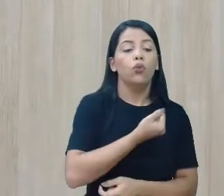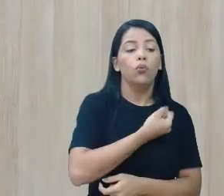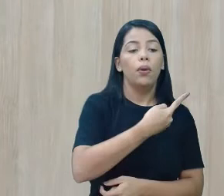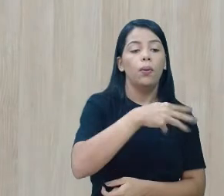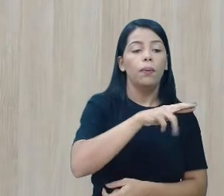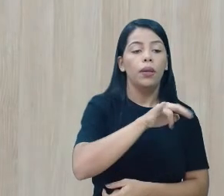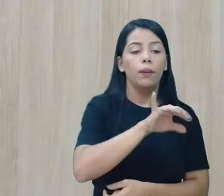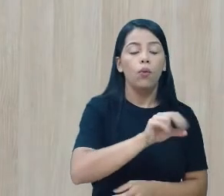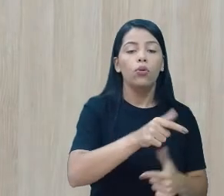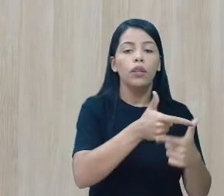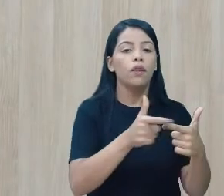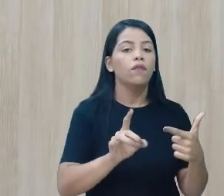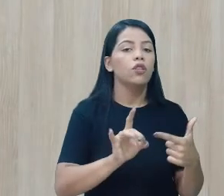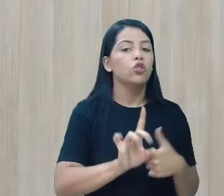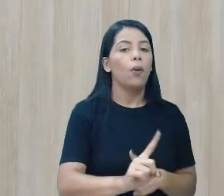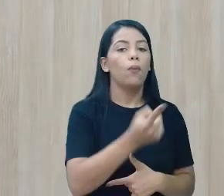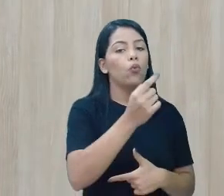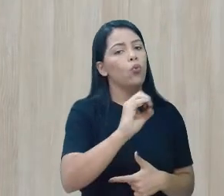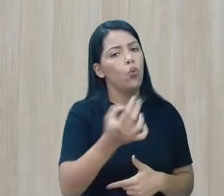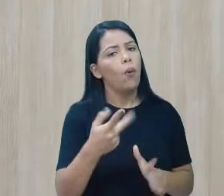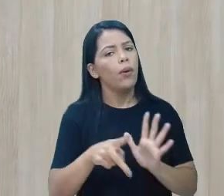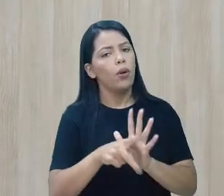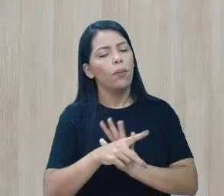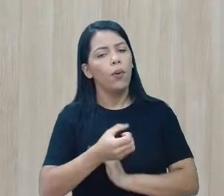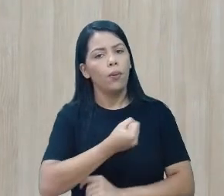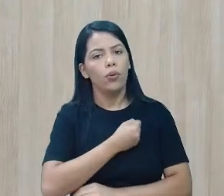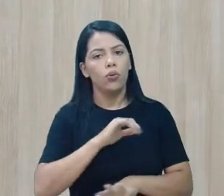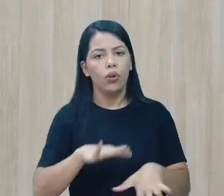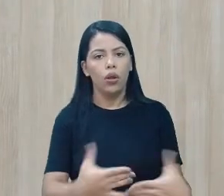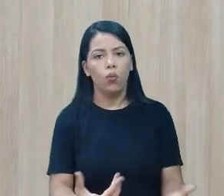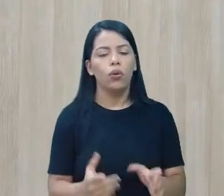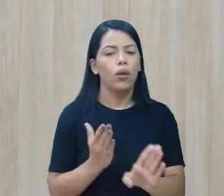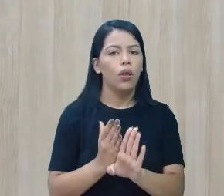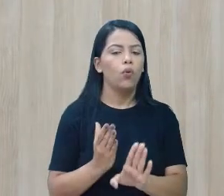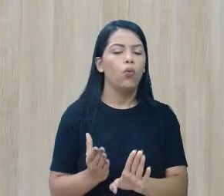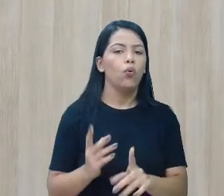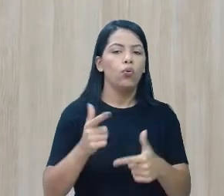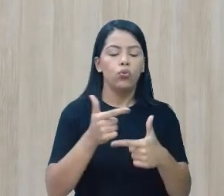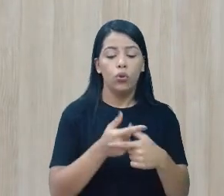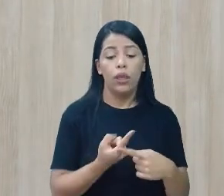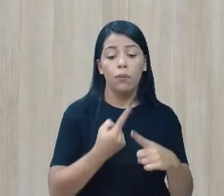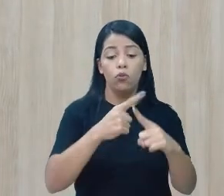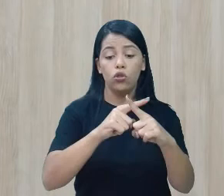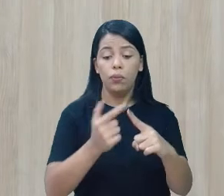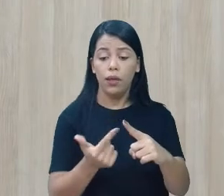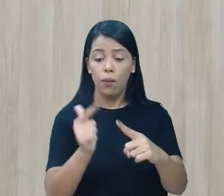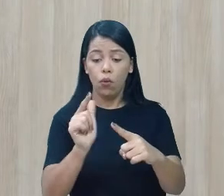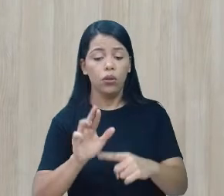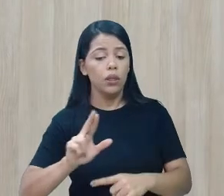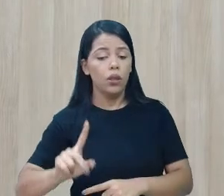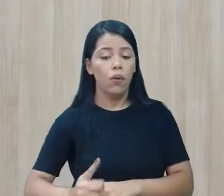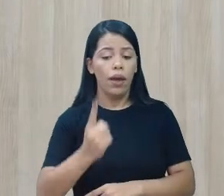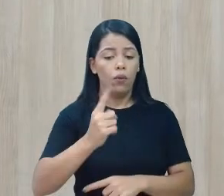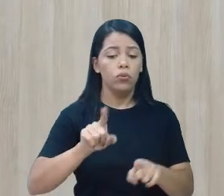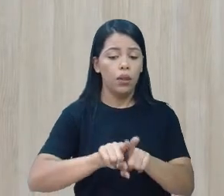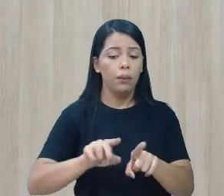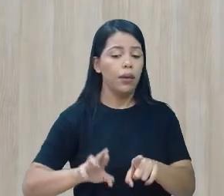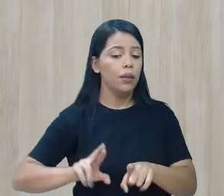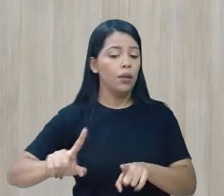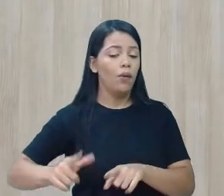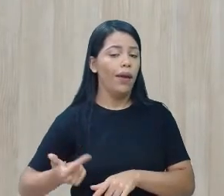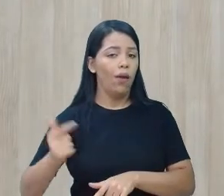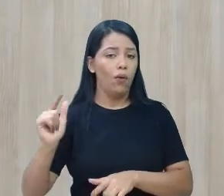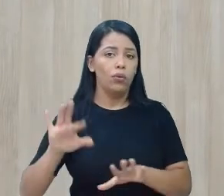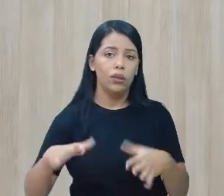mesmo. Então, se eu acho esse número como múltiplo de outro, que não é nenhum e nem ele mesmo, ele já não é primo, né? Ele